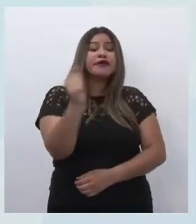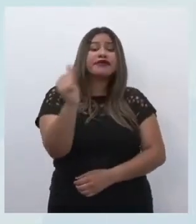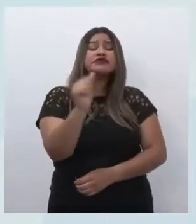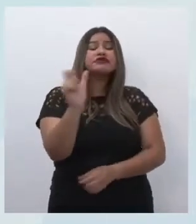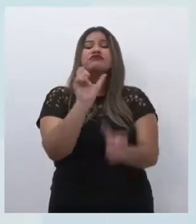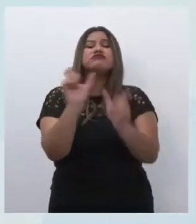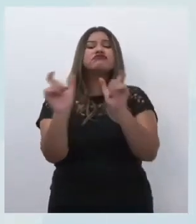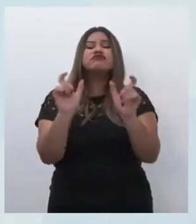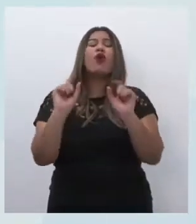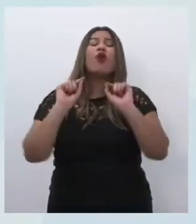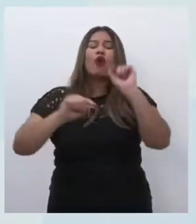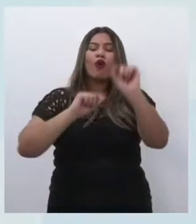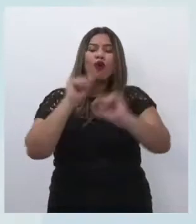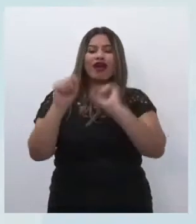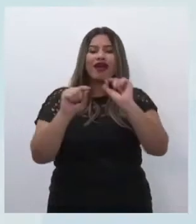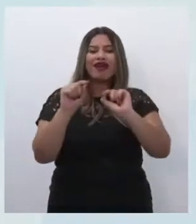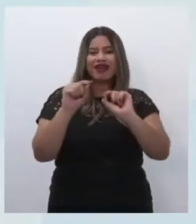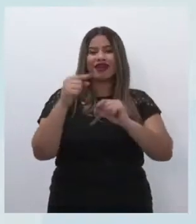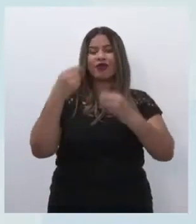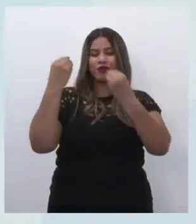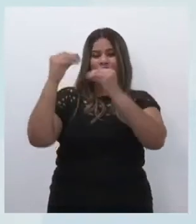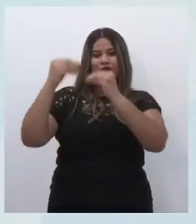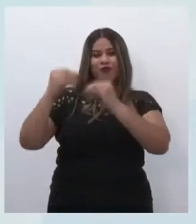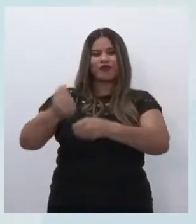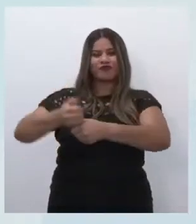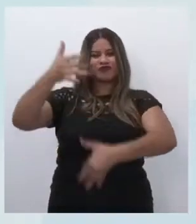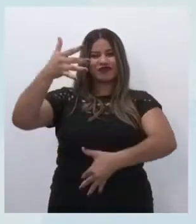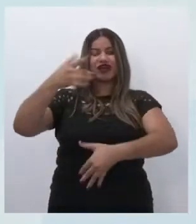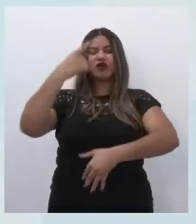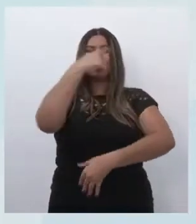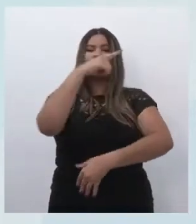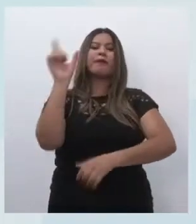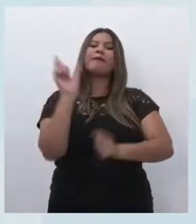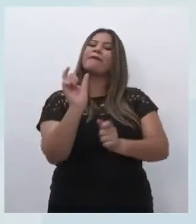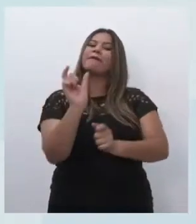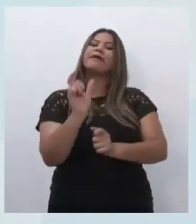vocês pensaram para a última palavra.